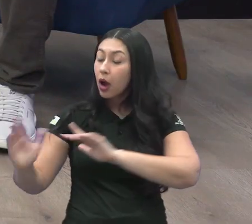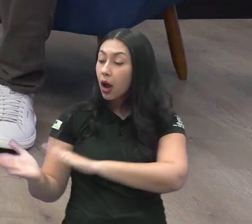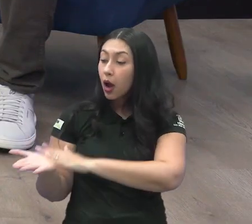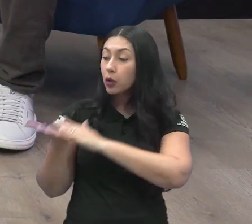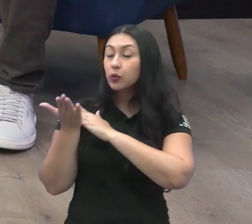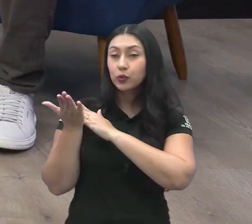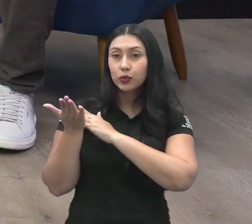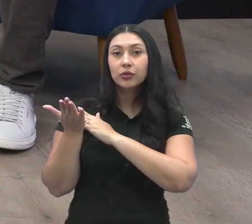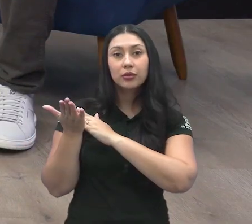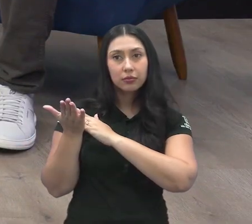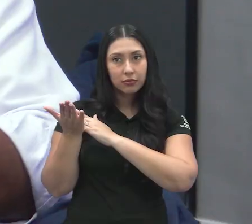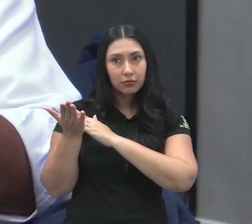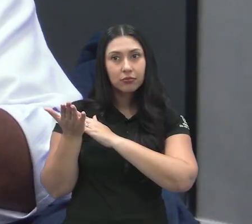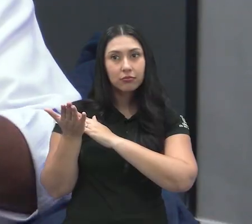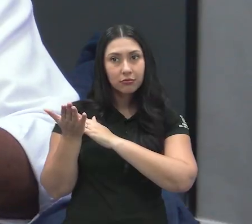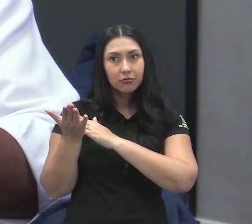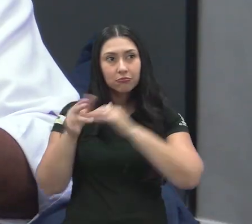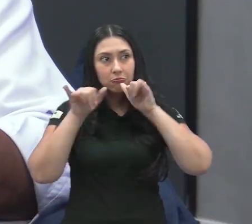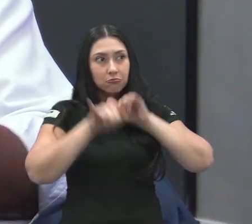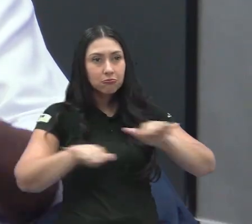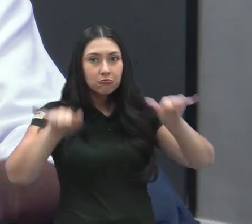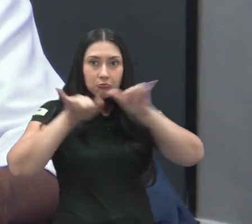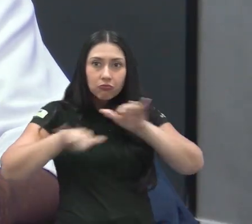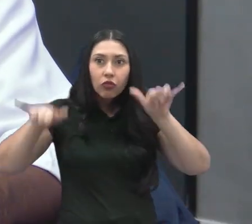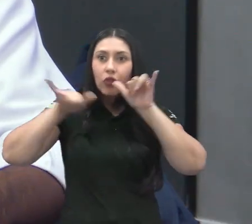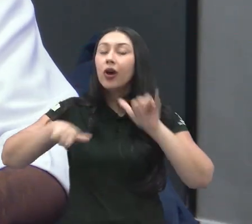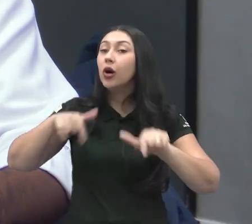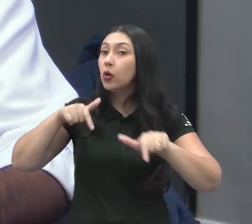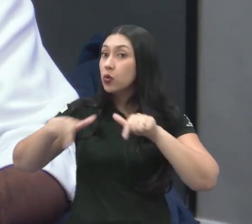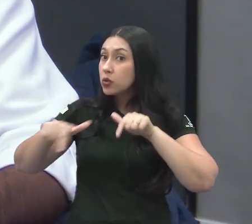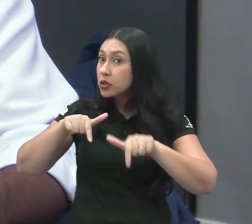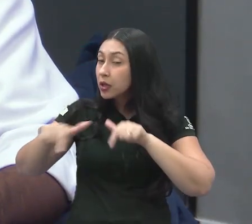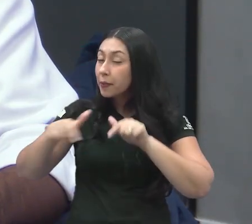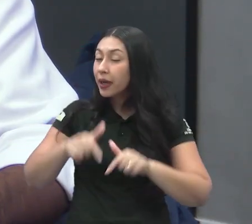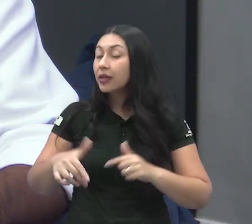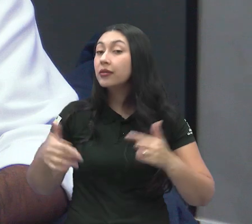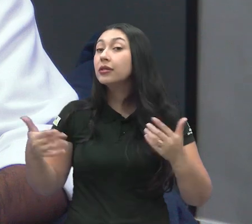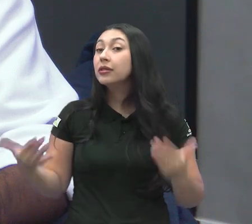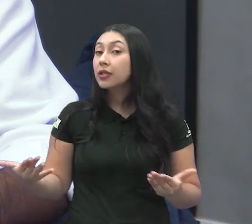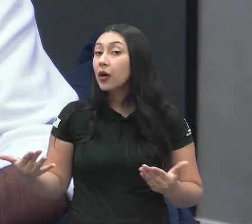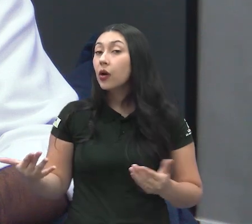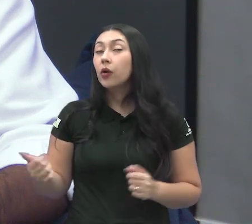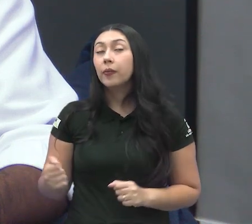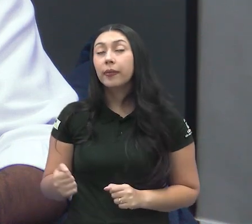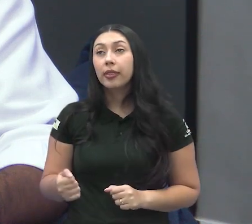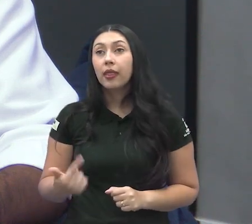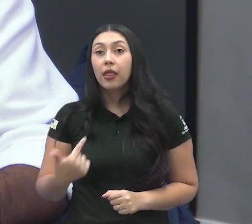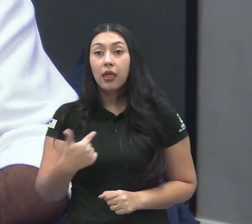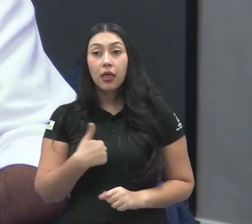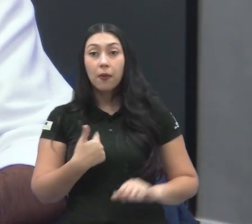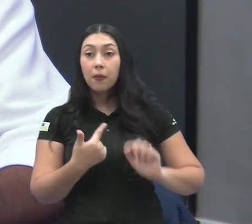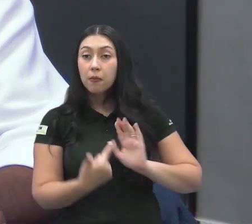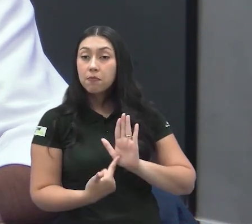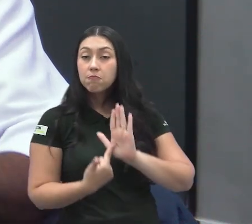nos auxilia, né, com a divulgação do nosso trabalho. Então, quando eu trago para cá,